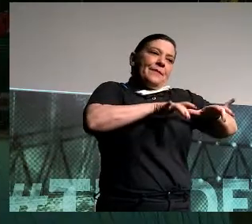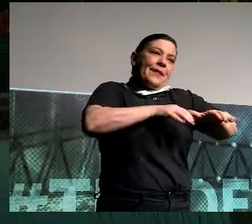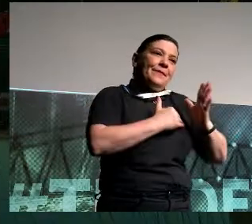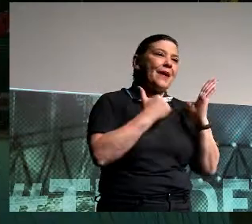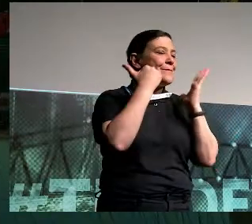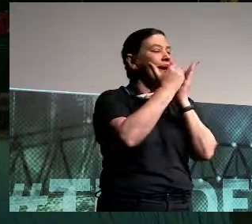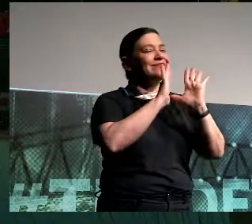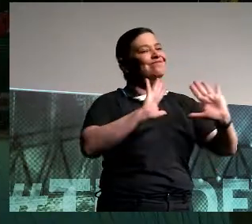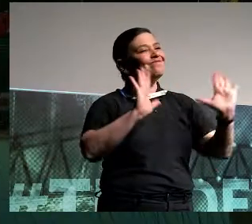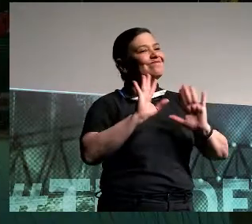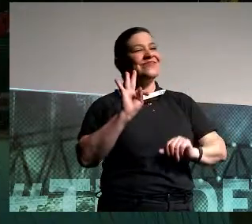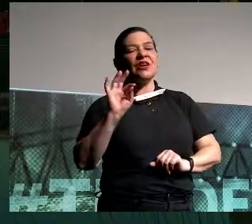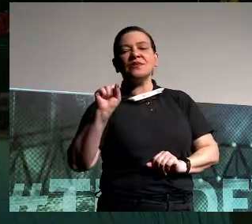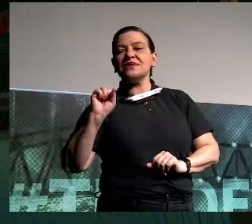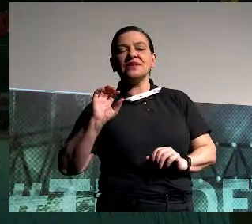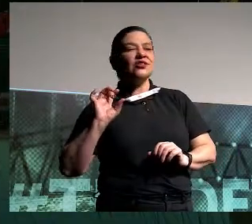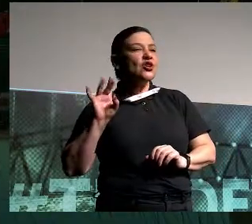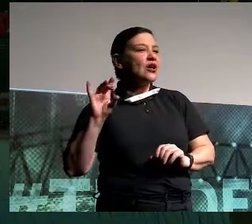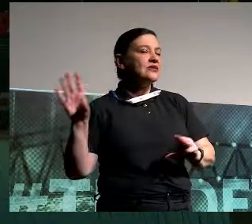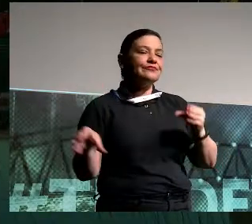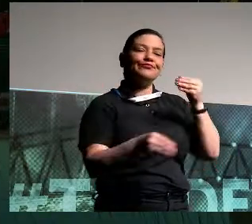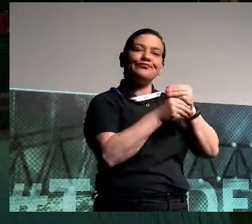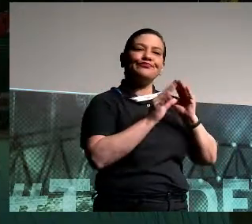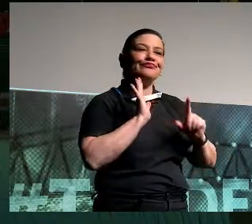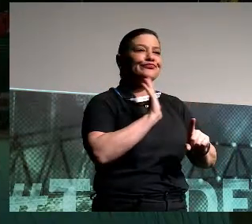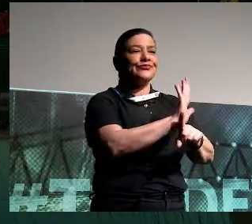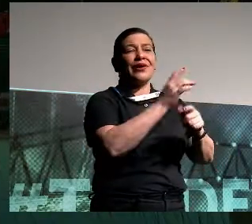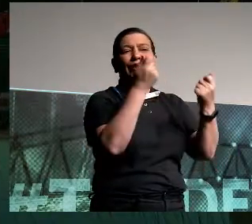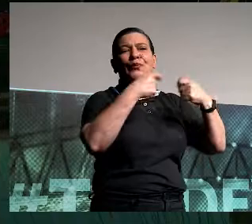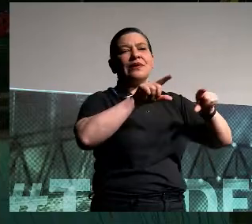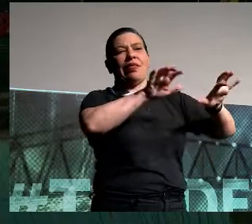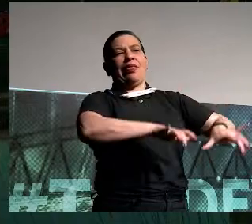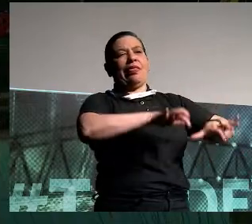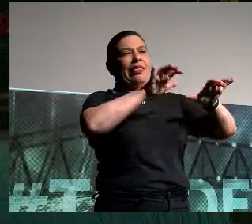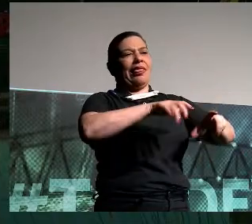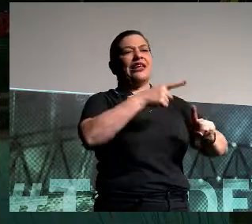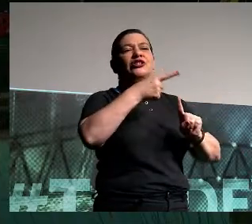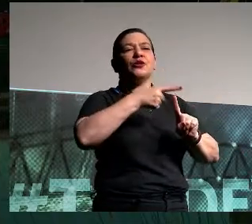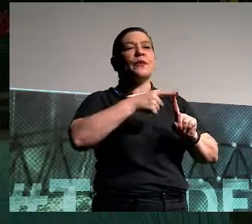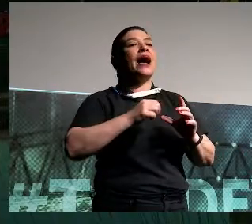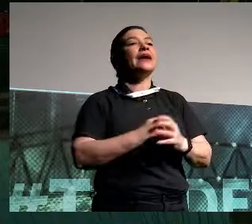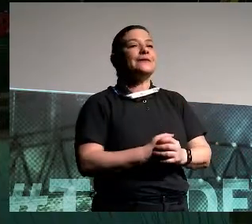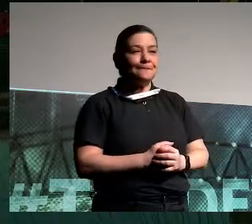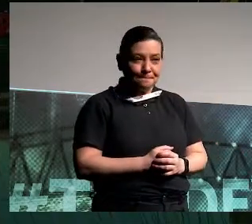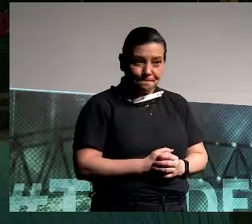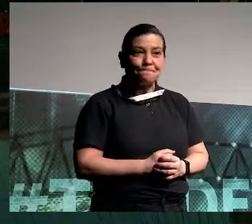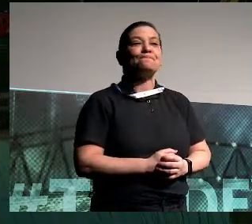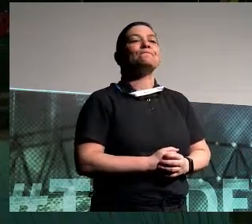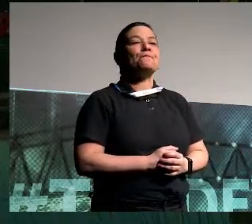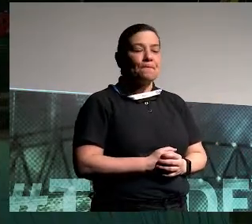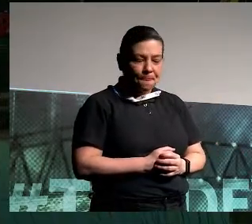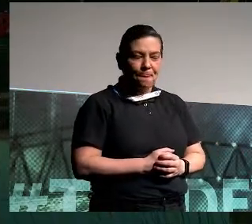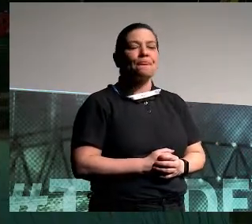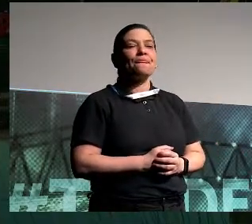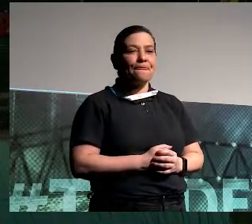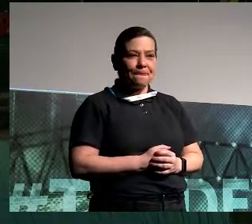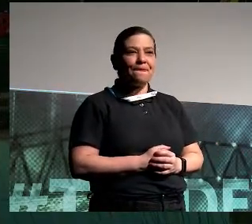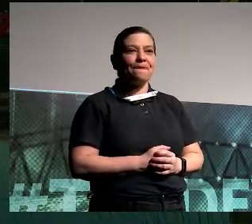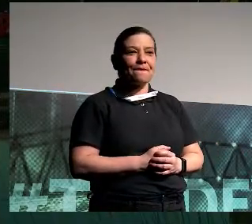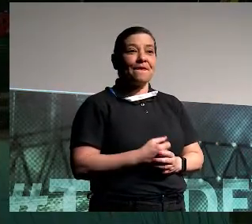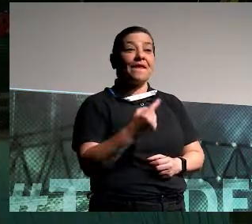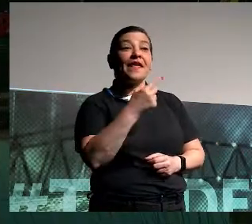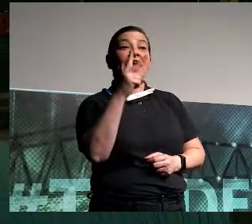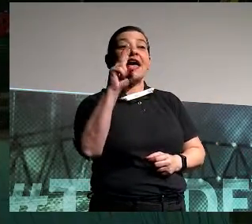necessário e não ser possível tipar aquilo que não é necessário. Ó, nem vem que já estava atrasado, 20 minutos aqui,